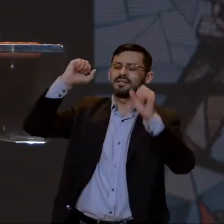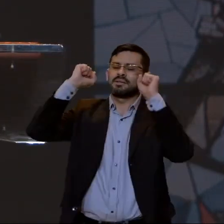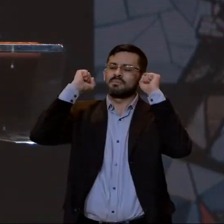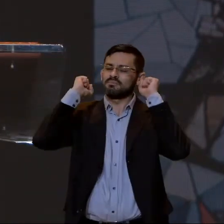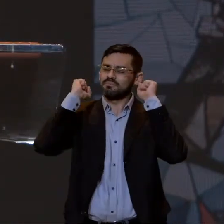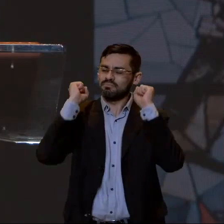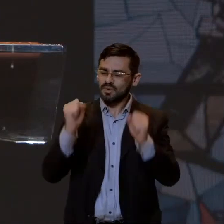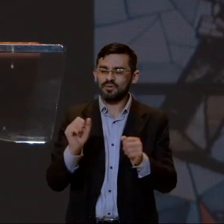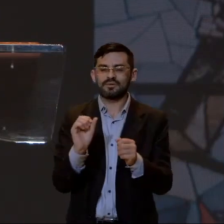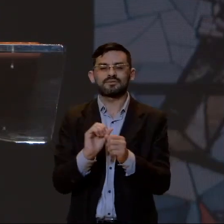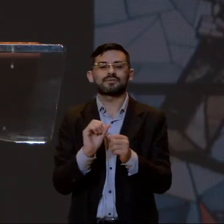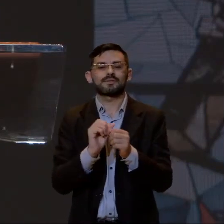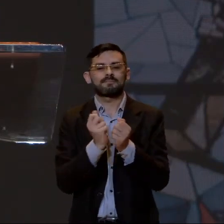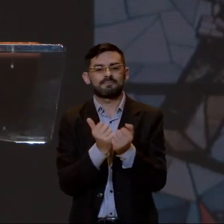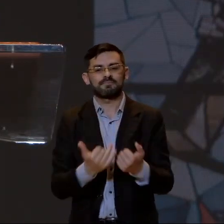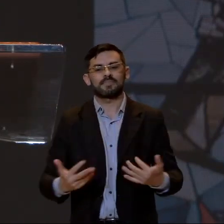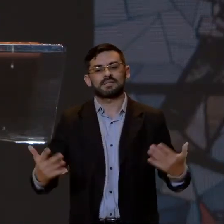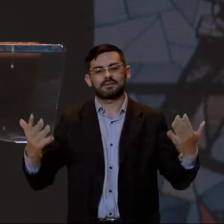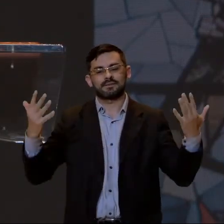realizar milagres.